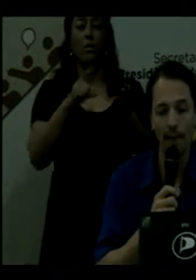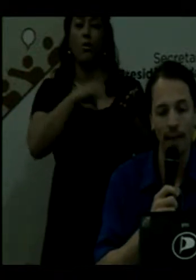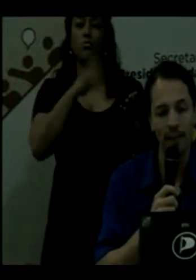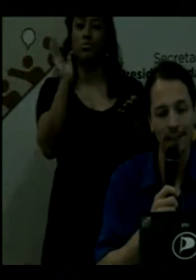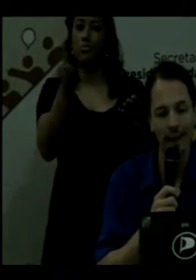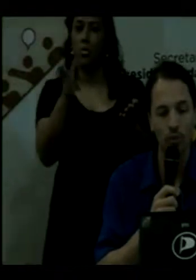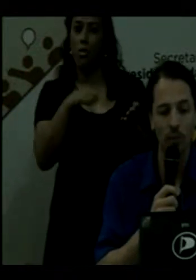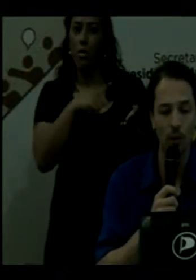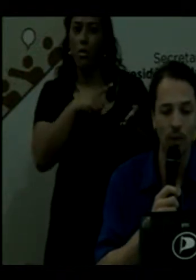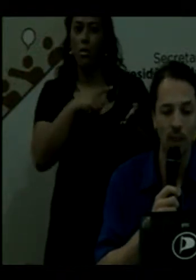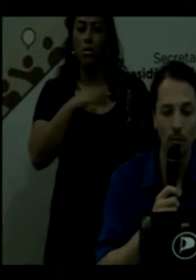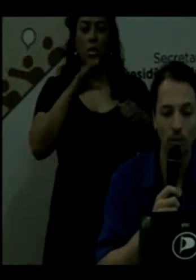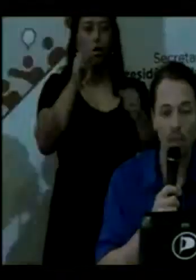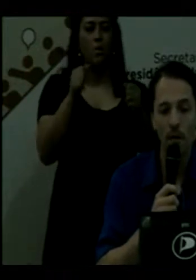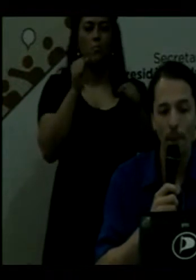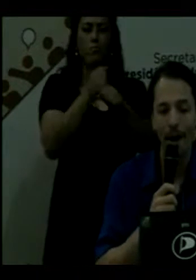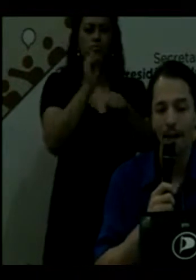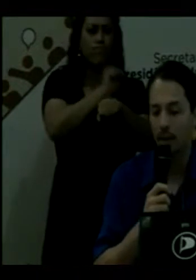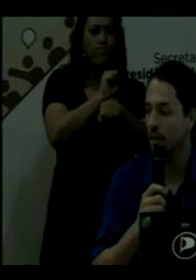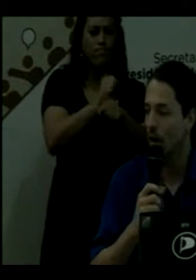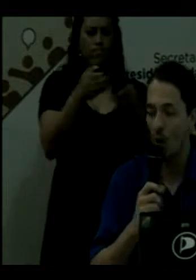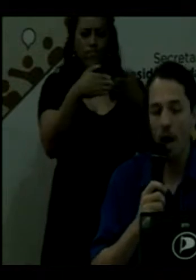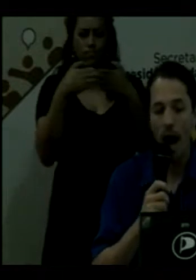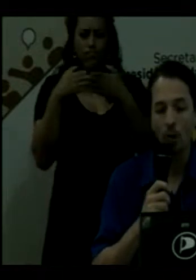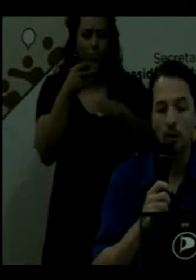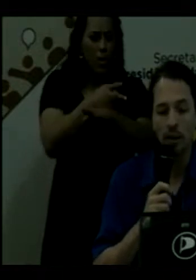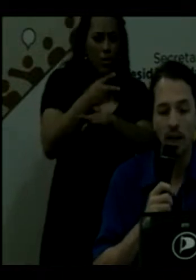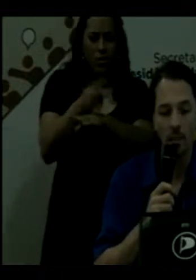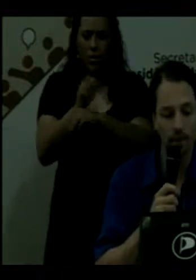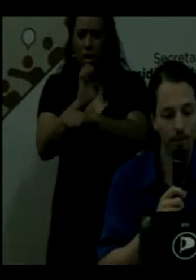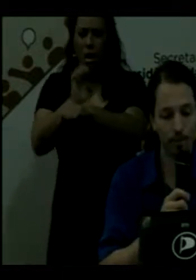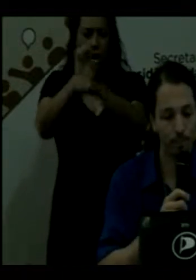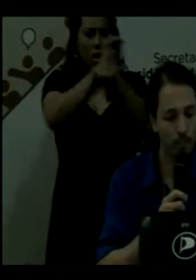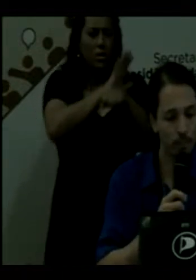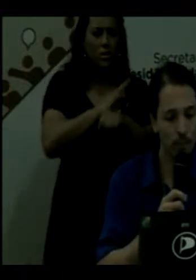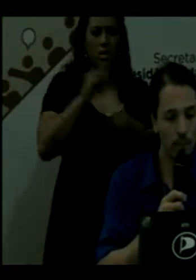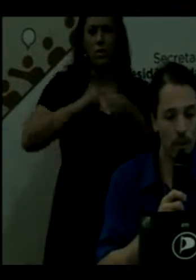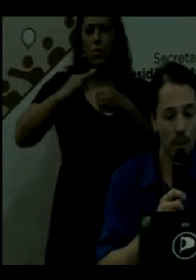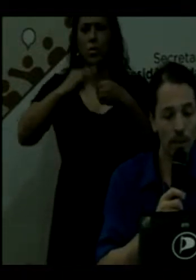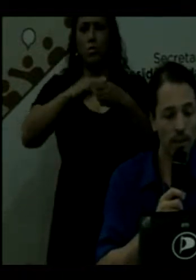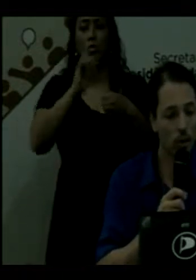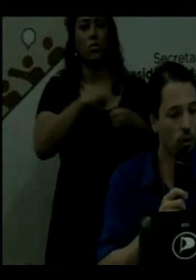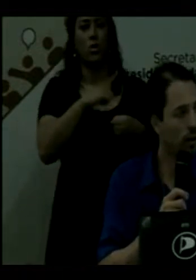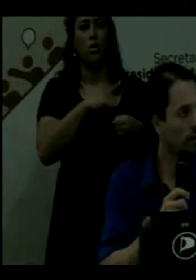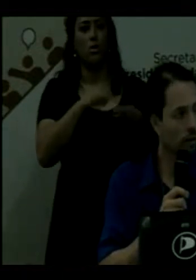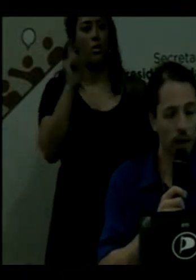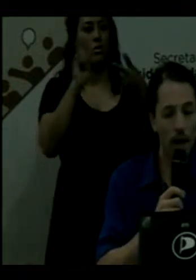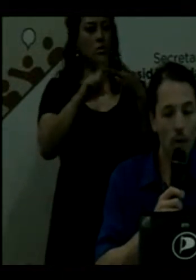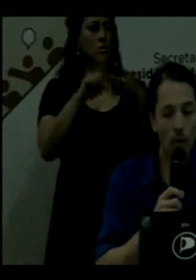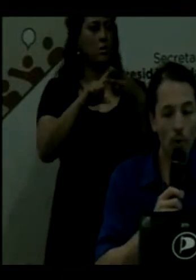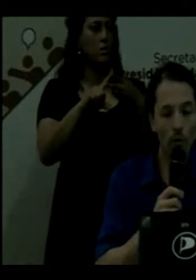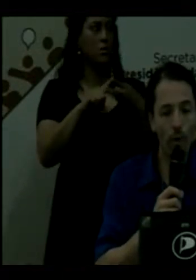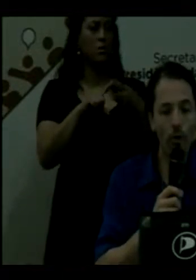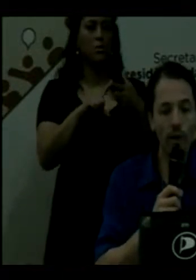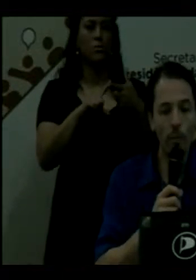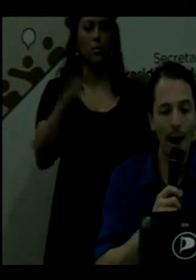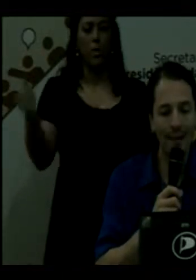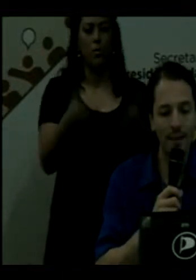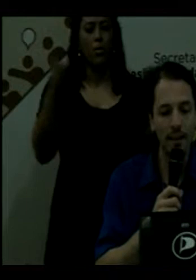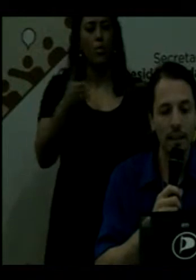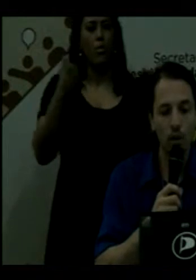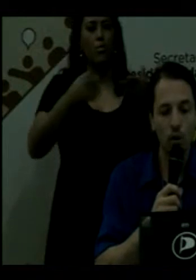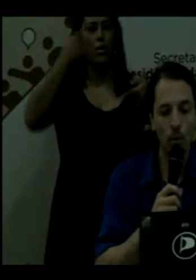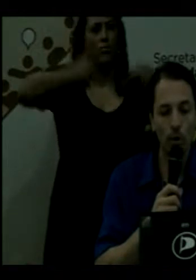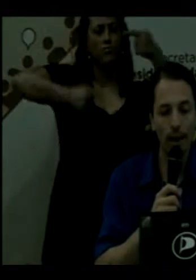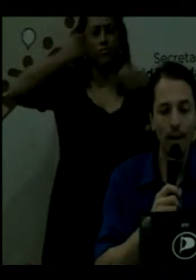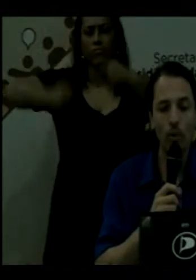e mobilizar estados e municípios para adesão ao sistema. Segunda, promover o